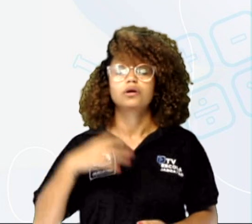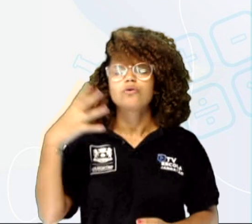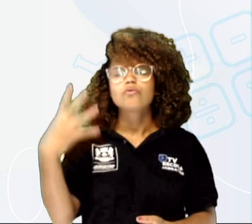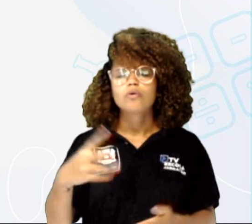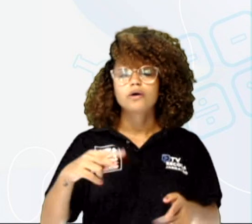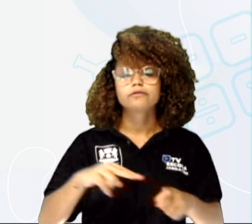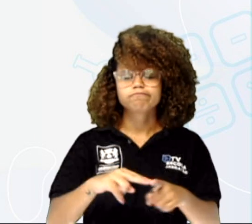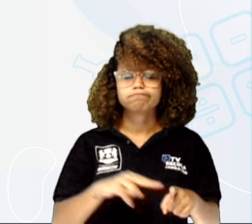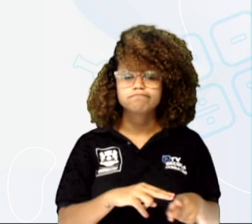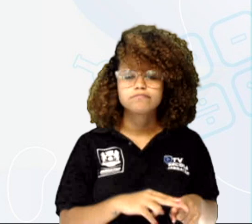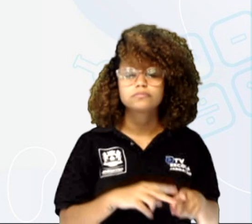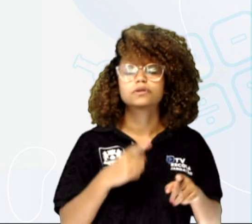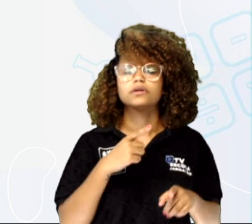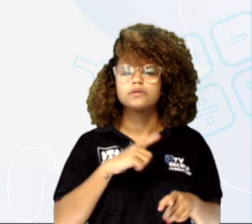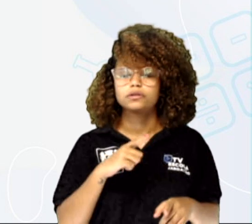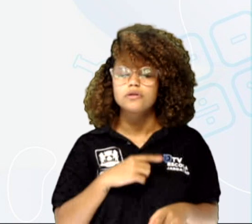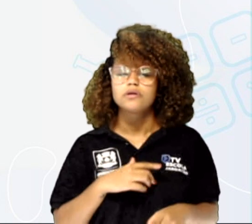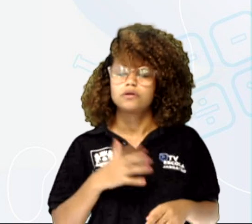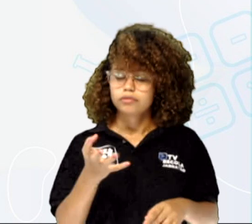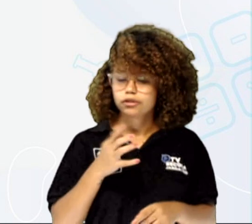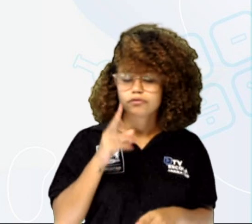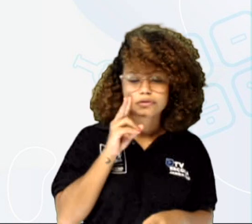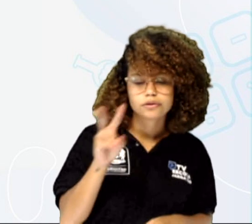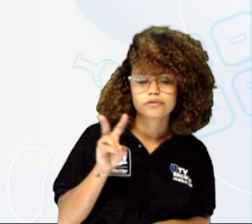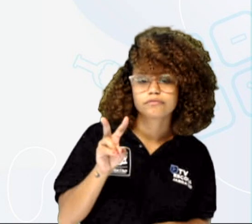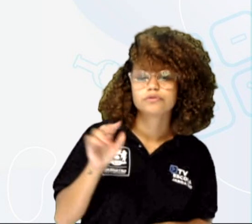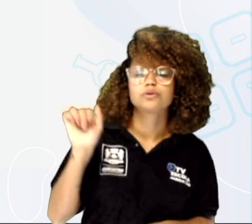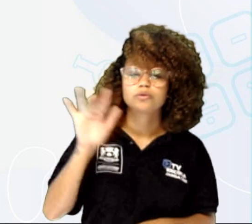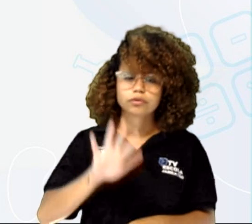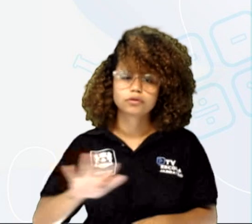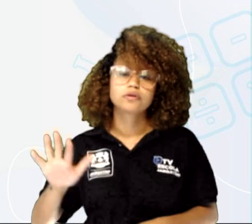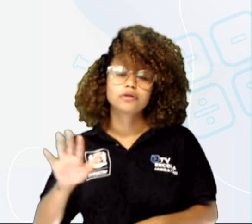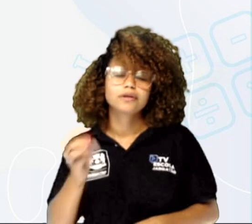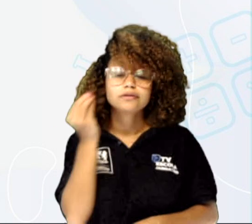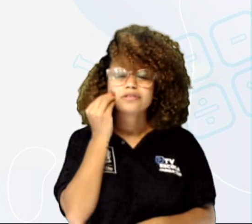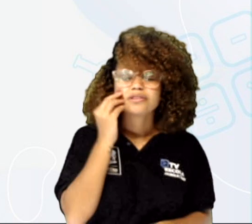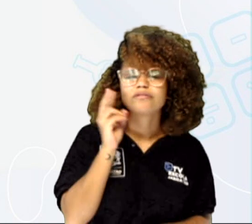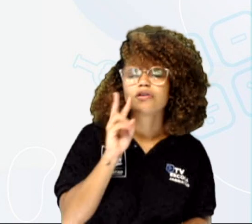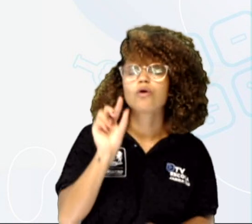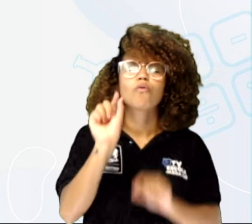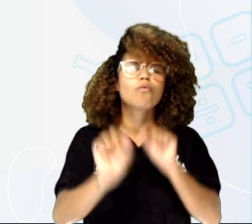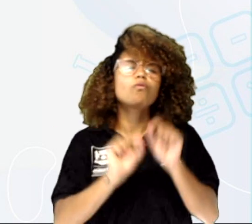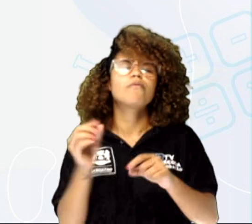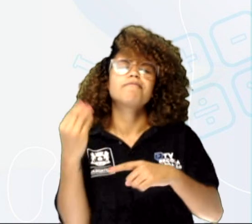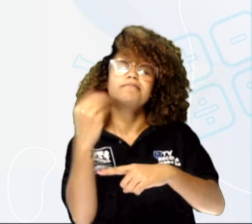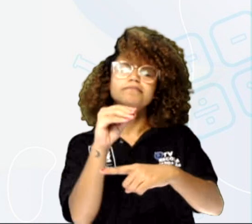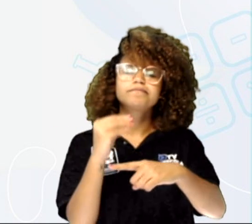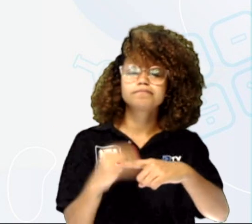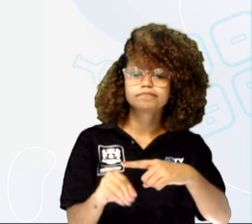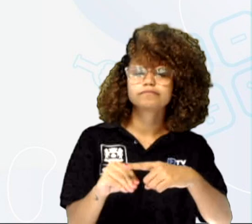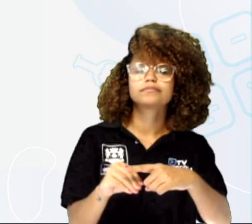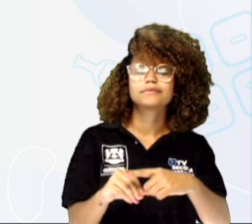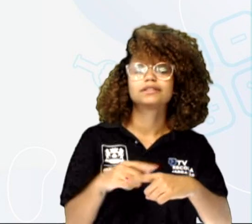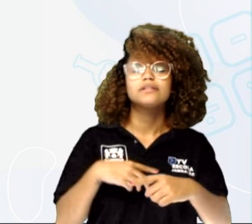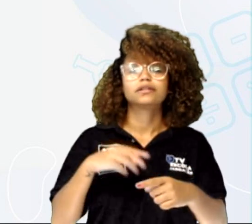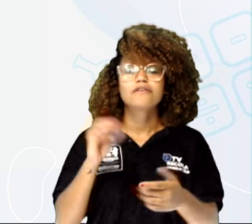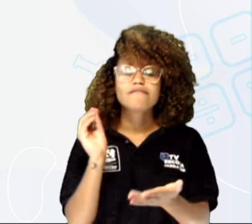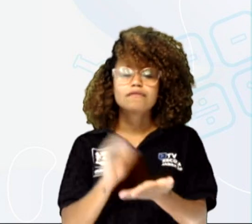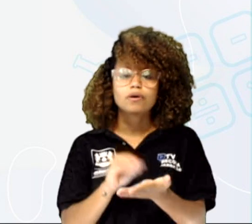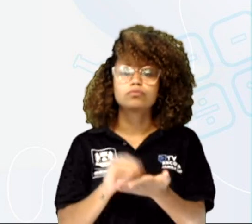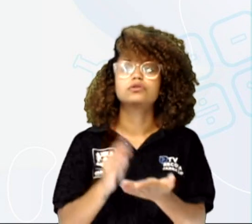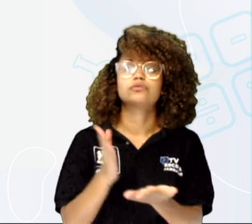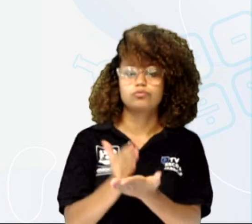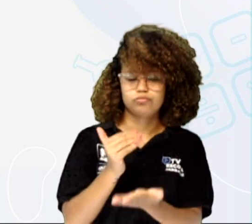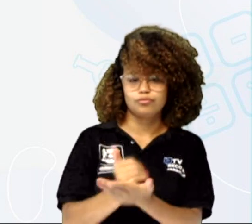pedaços aparecendo. Quero que você analise bem essa imagem e tente verificar aí qual é a fração que está restando desse bolo,